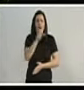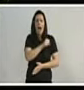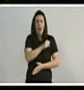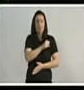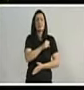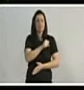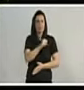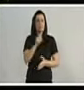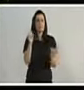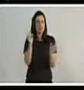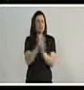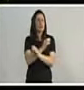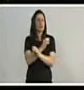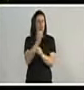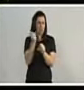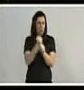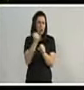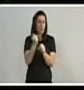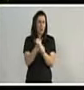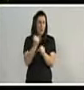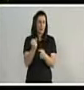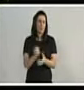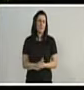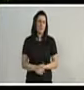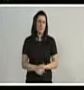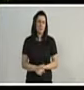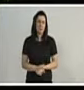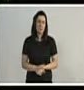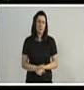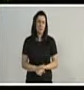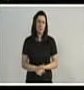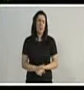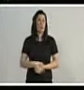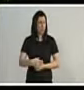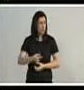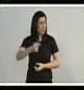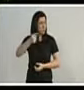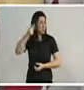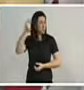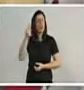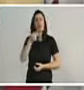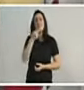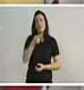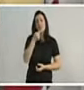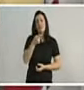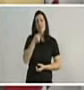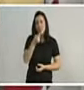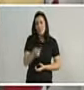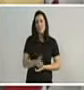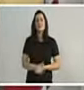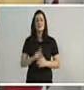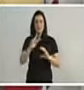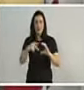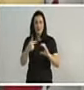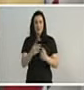seja feito todo o acabamento a conclusão dessa obra que há muito tempo a gente vem falando abordando aqui nesta casa e que a